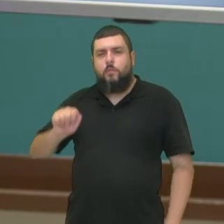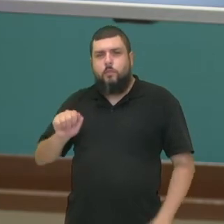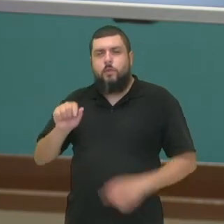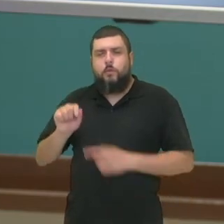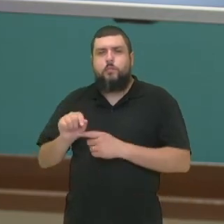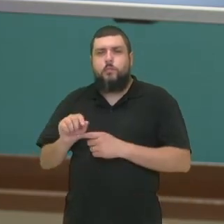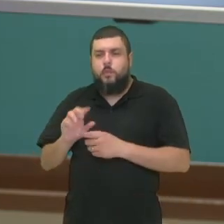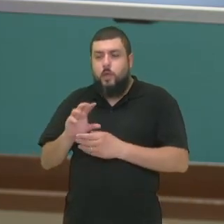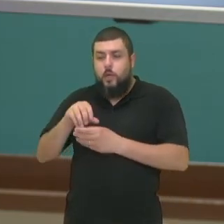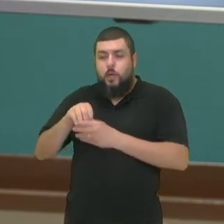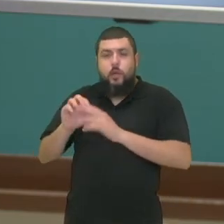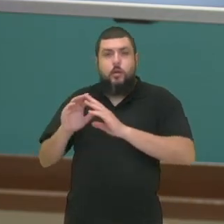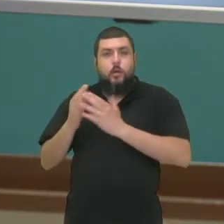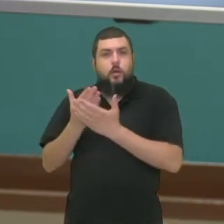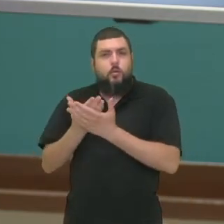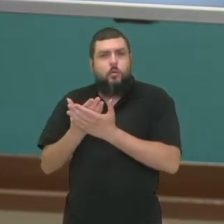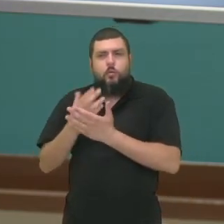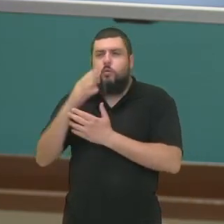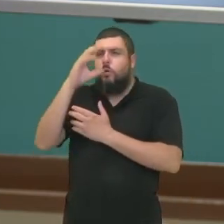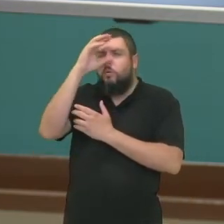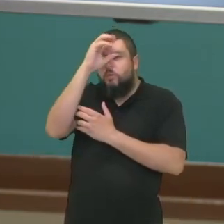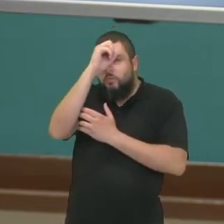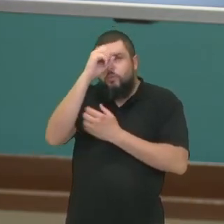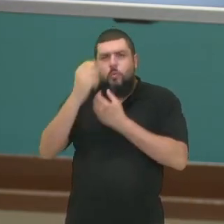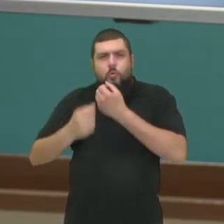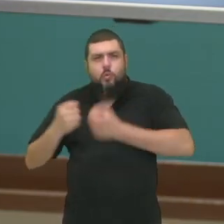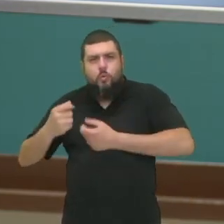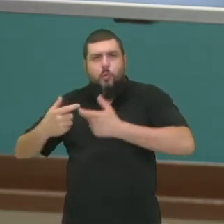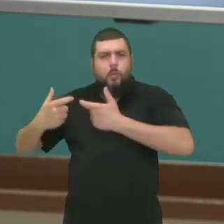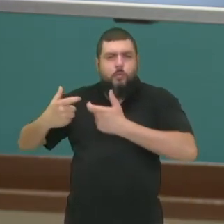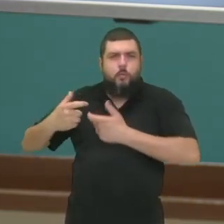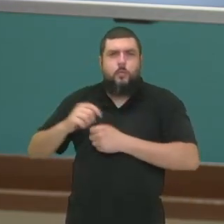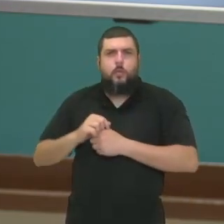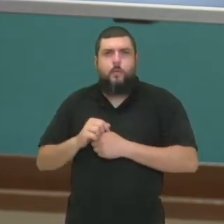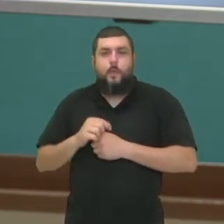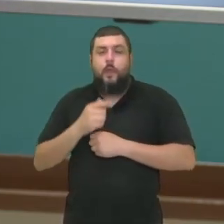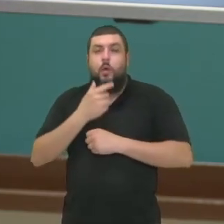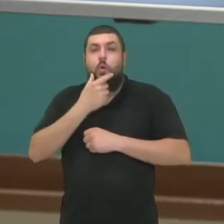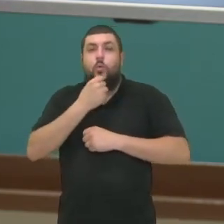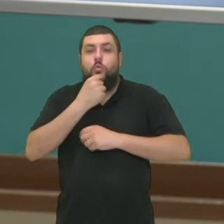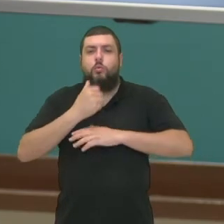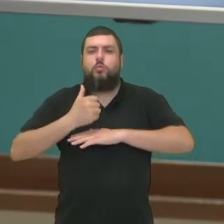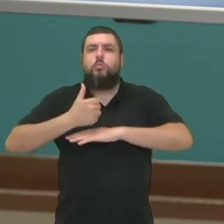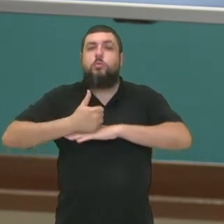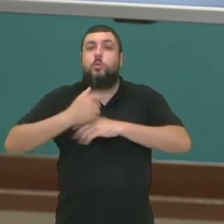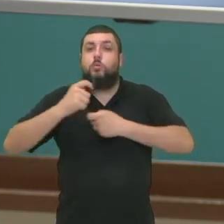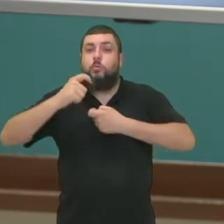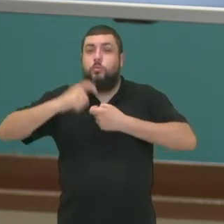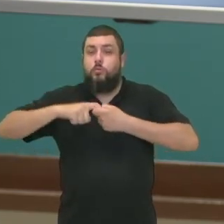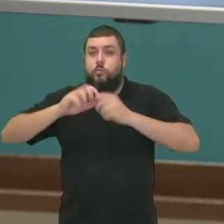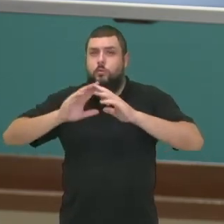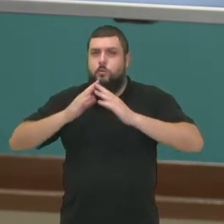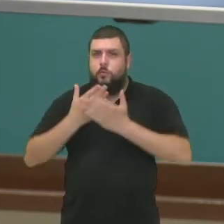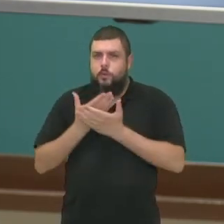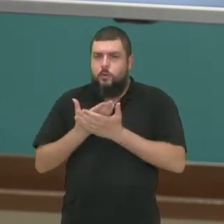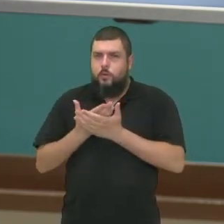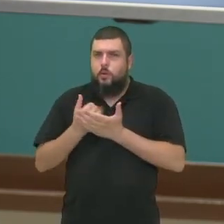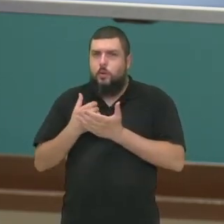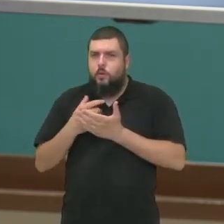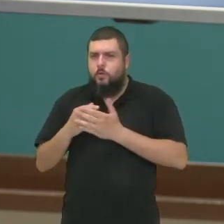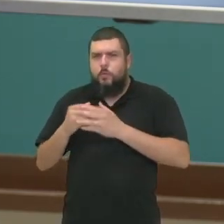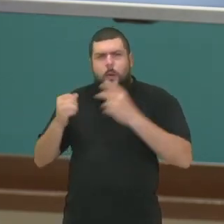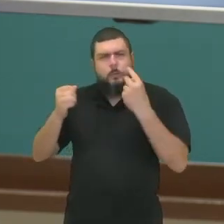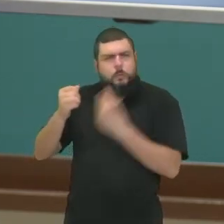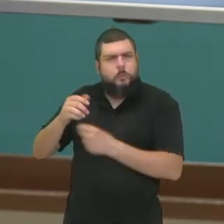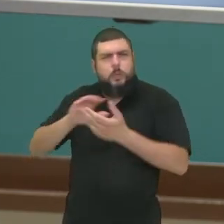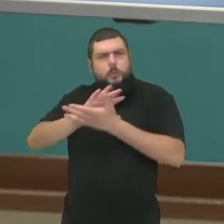de gladiador, muito maltratado pelo seu senhor, pelo chamado animador, o dono da escola de gladiadores, e acabou